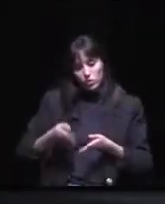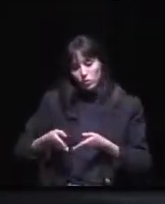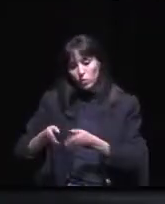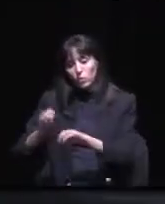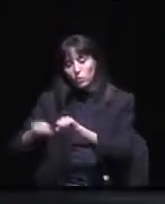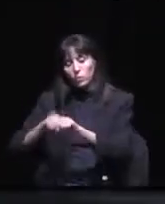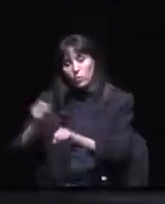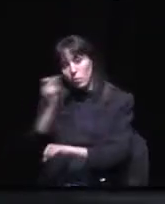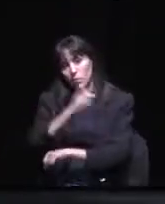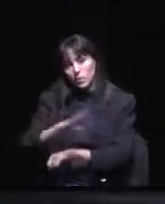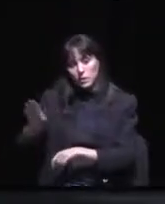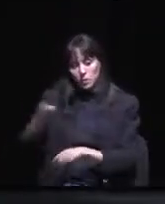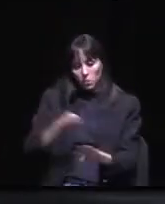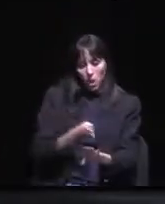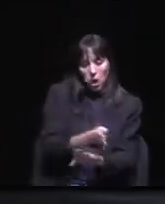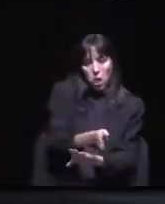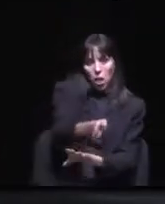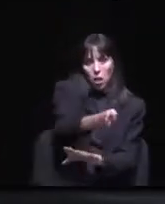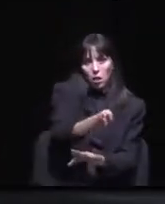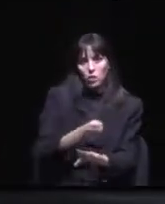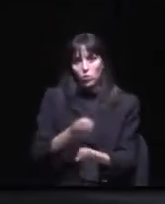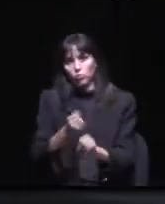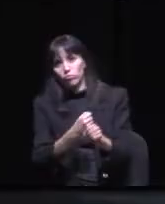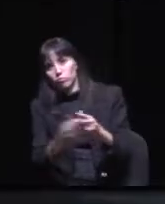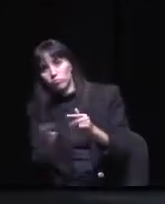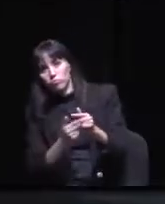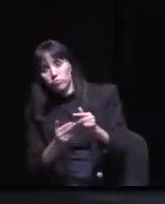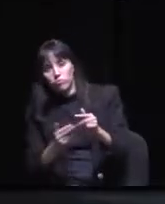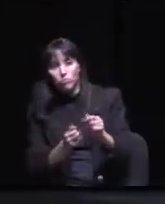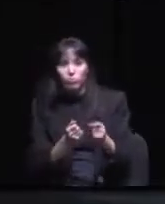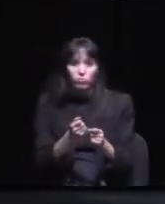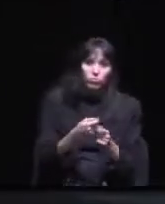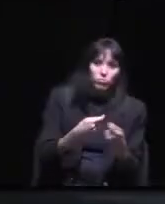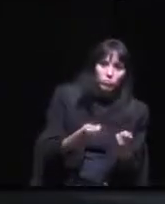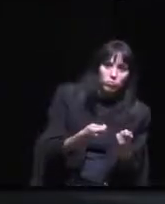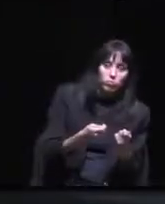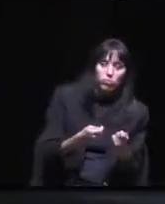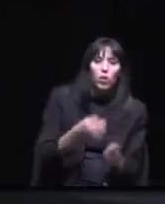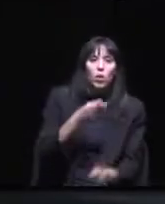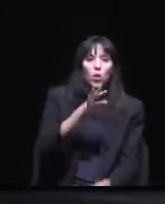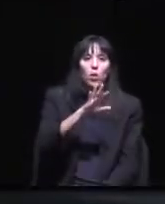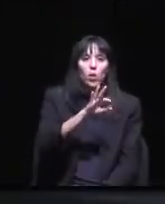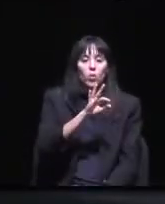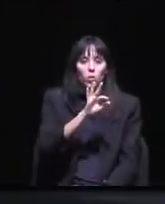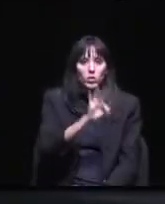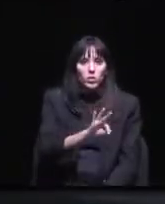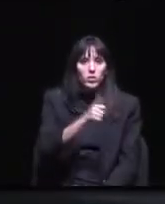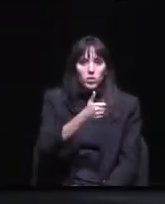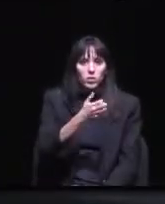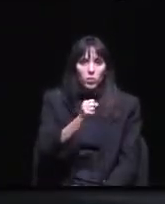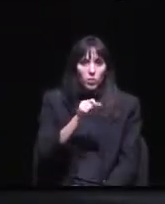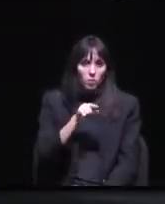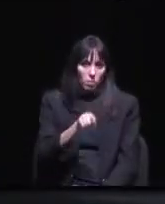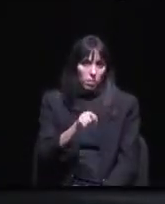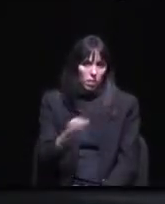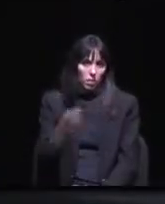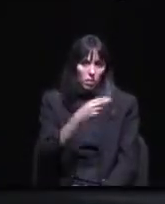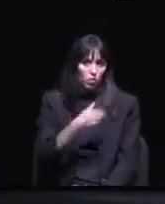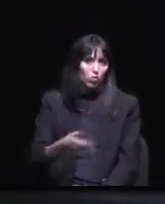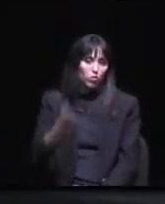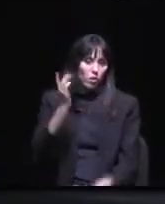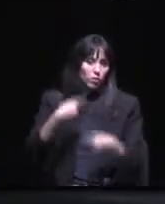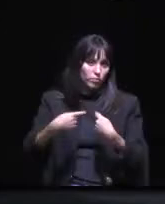em definitivo pelo meio entre o Faz e o Desfaz, vai gastar mais 450 mil euros. Nada foi resolvido em termos